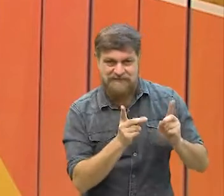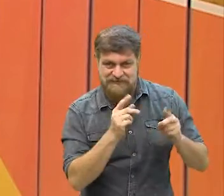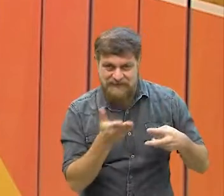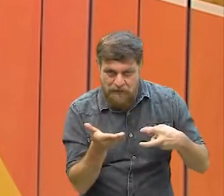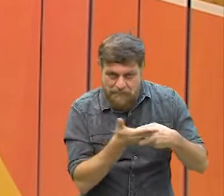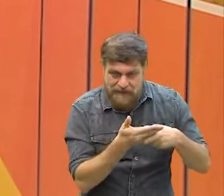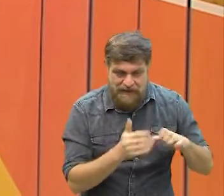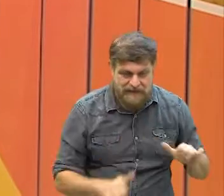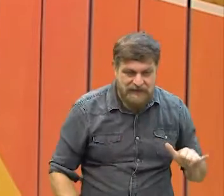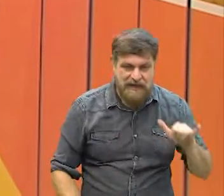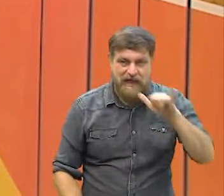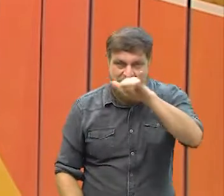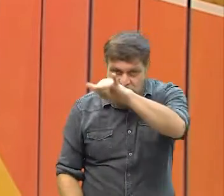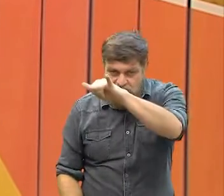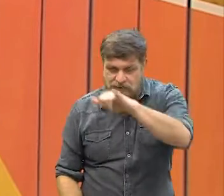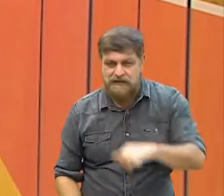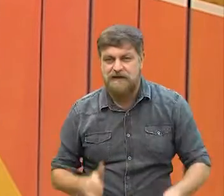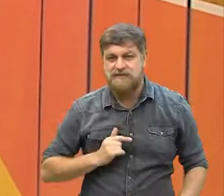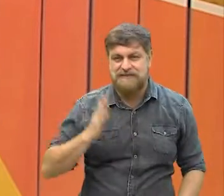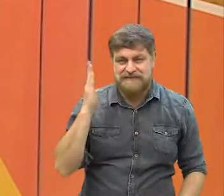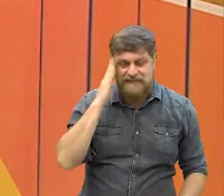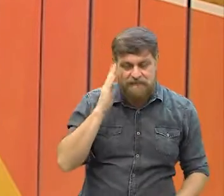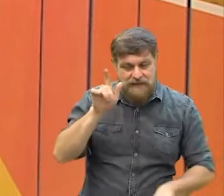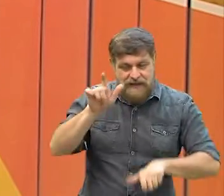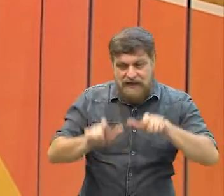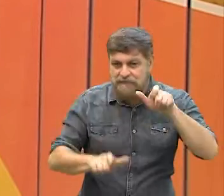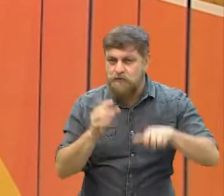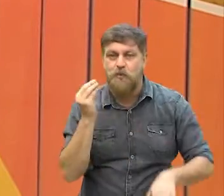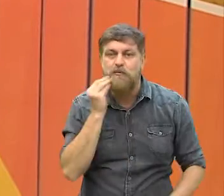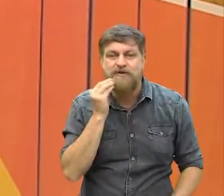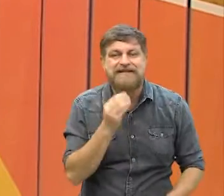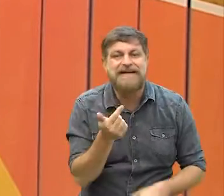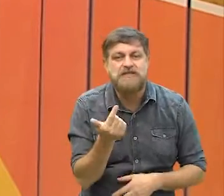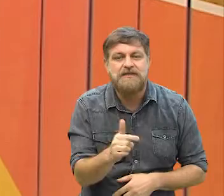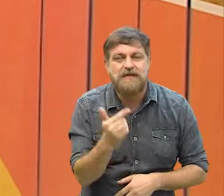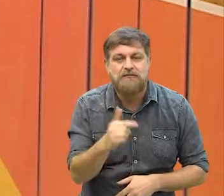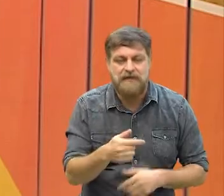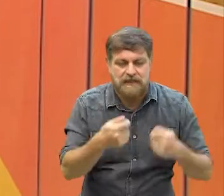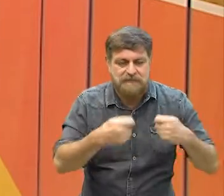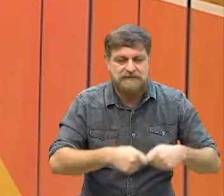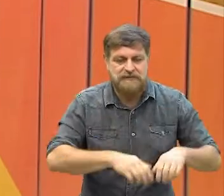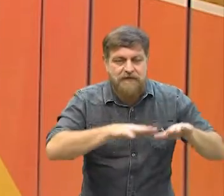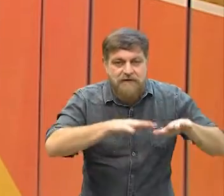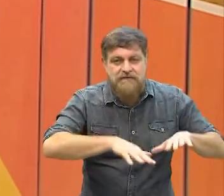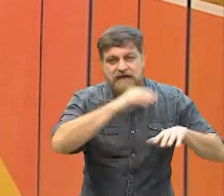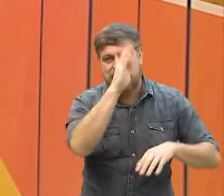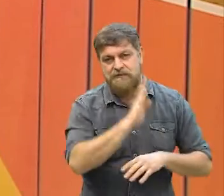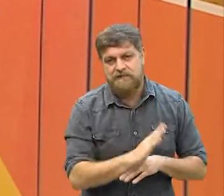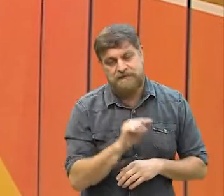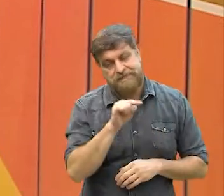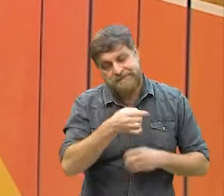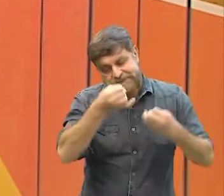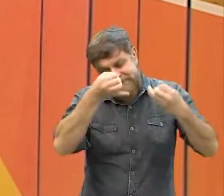notebook e se arriscou. A gente sabe que muitas pessoas não têm essa oportunidade, precisam ficar no país, e é o que você falou. Aí